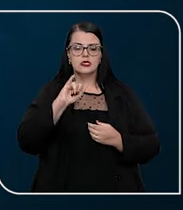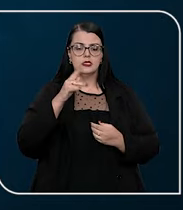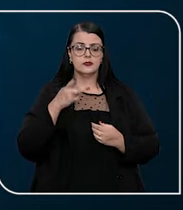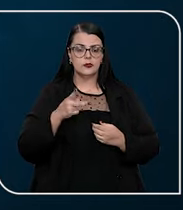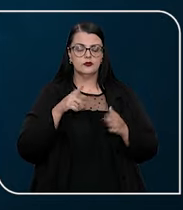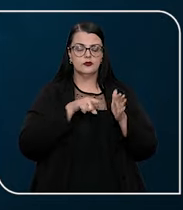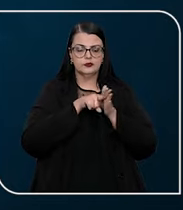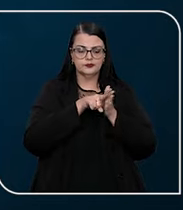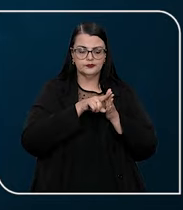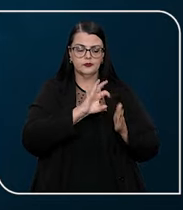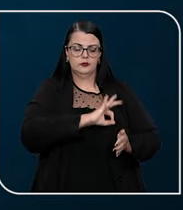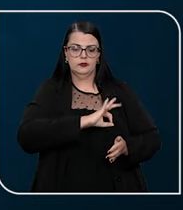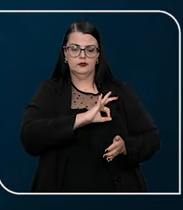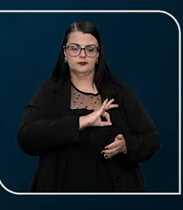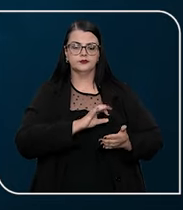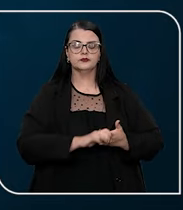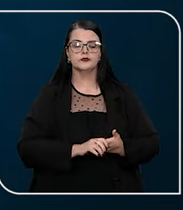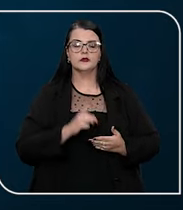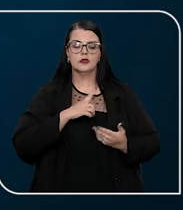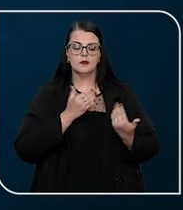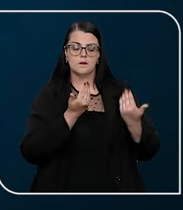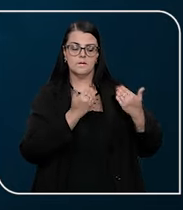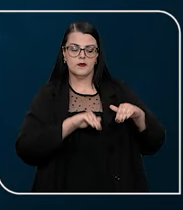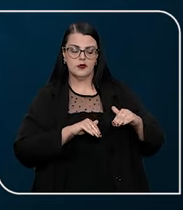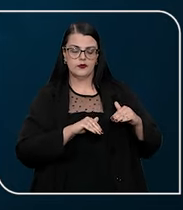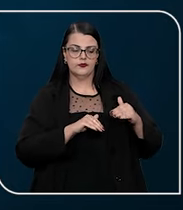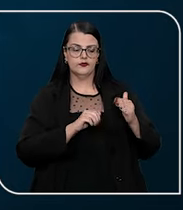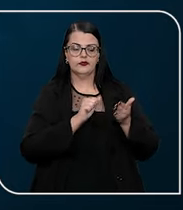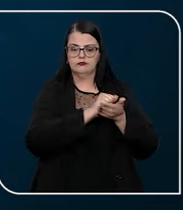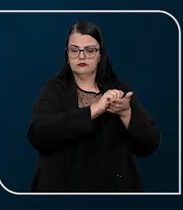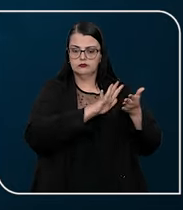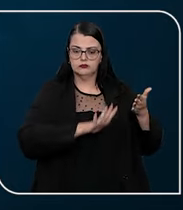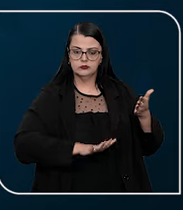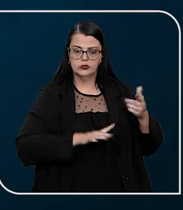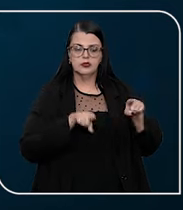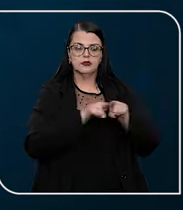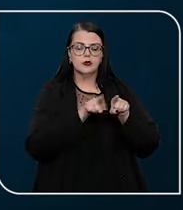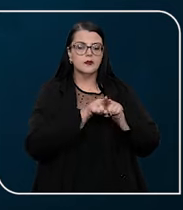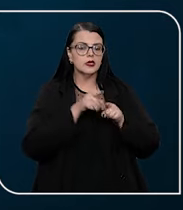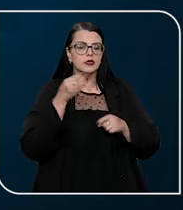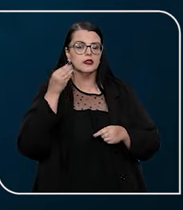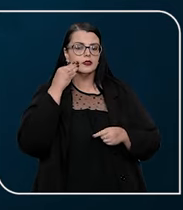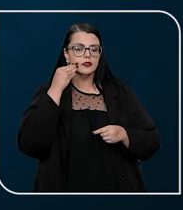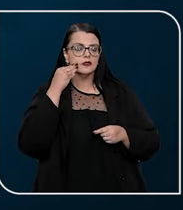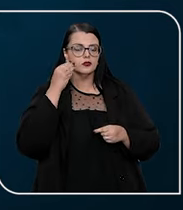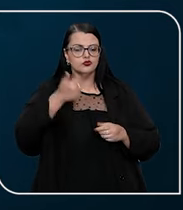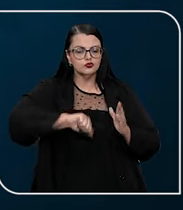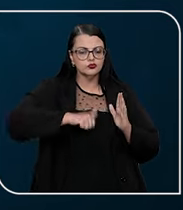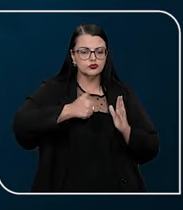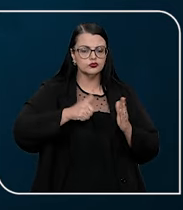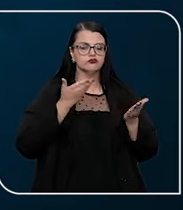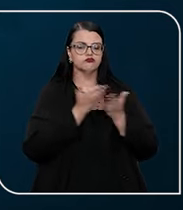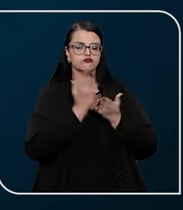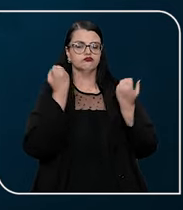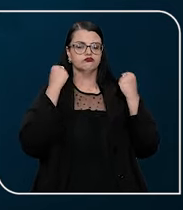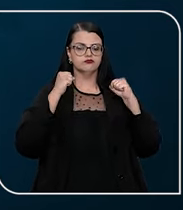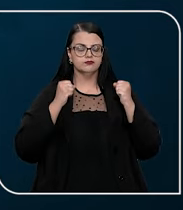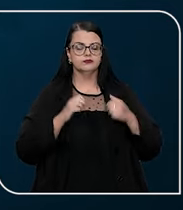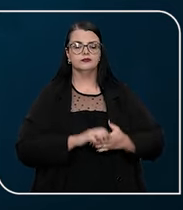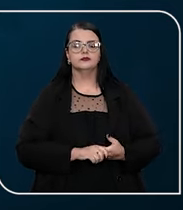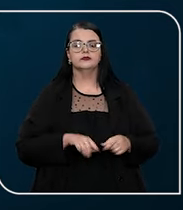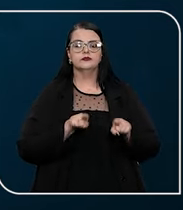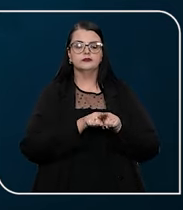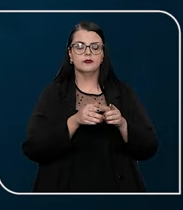inspetor da polícia judicial além das provas objetivas e discursivas tem um teste de aptidão física as